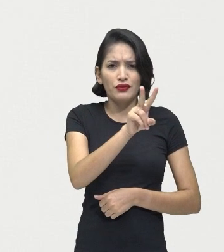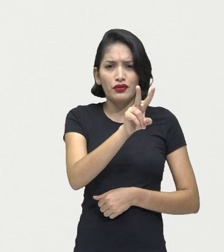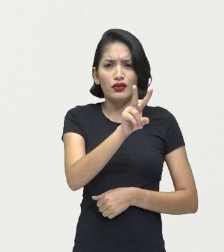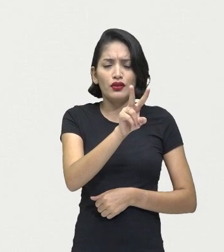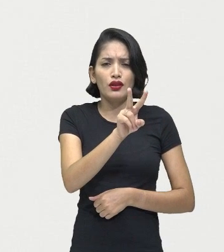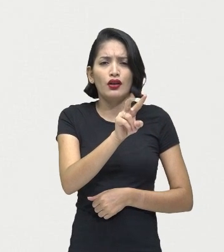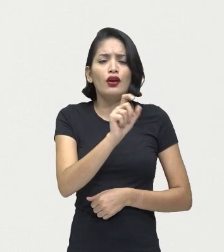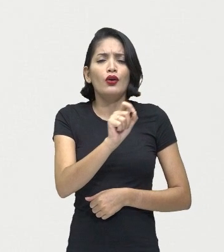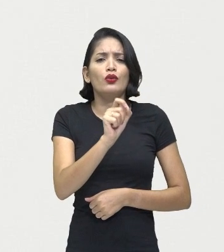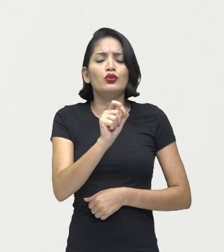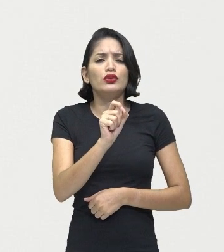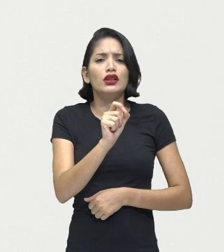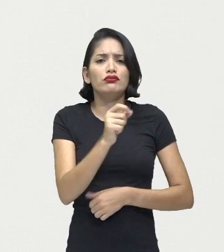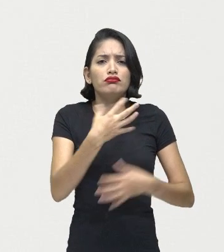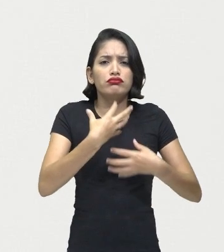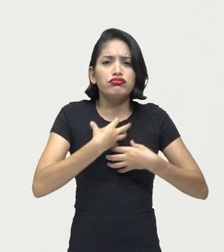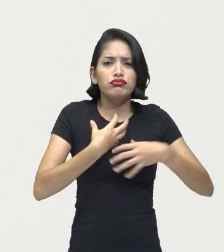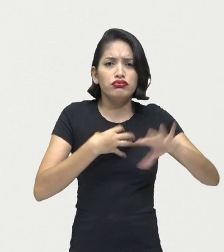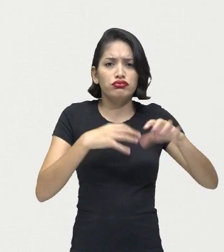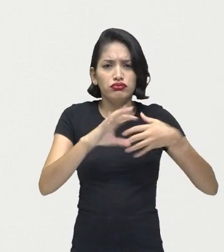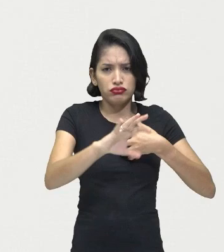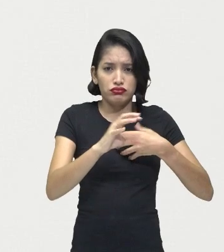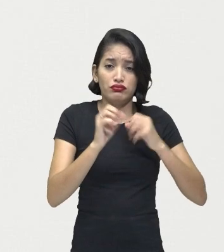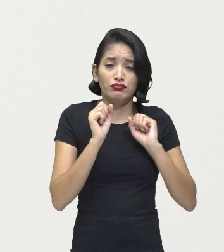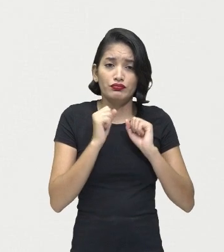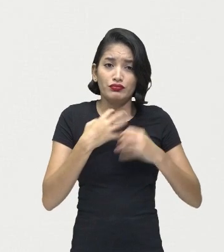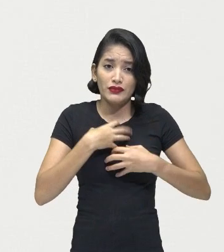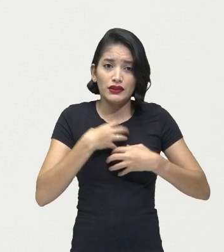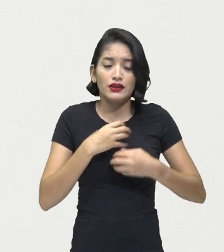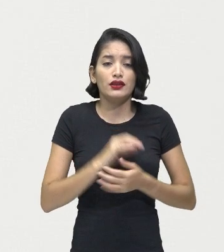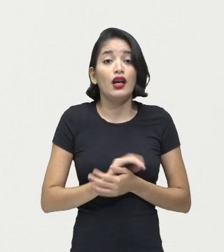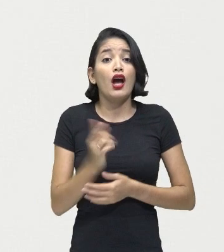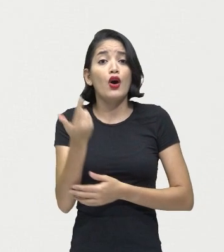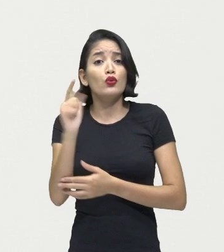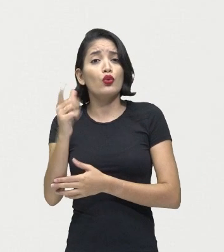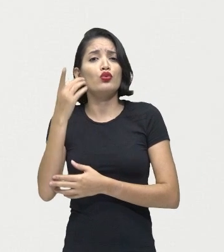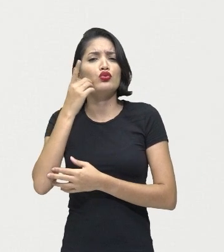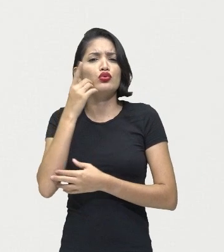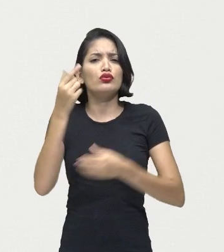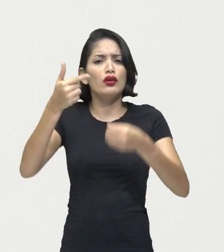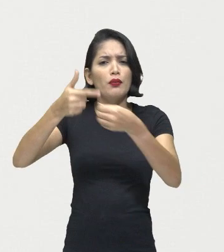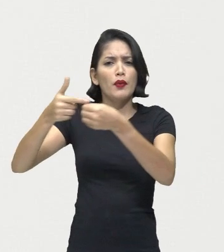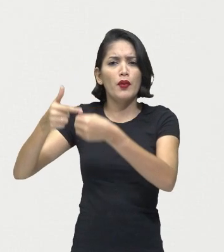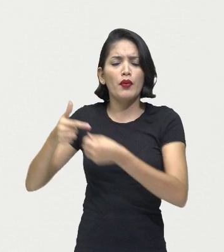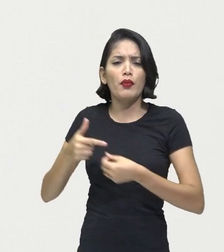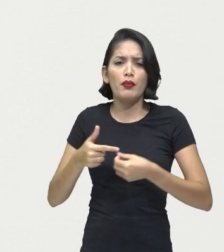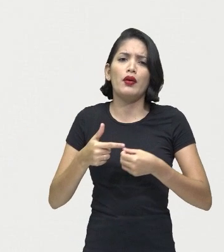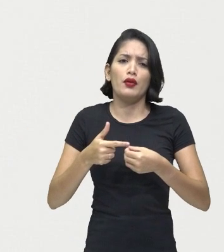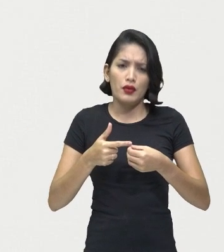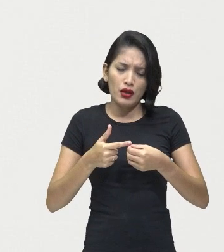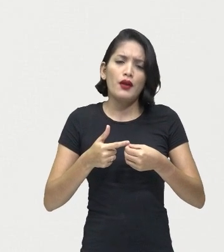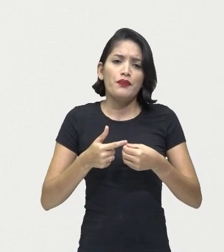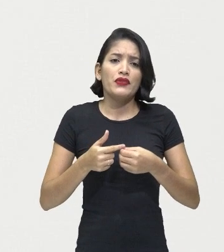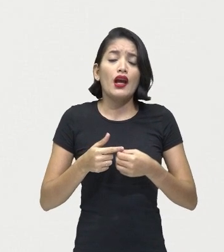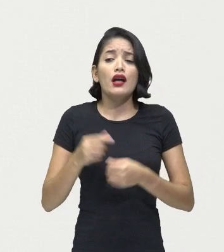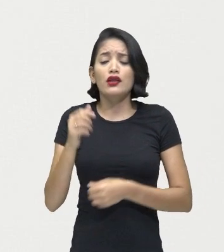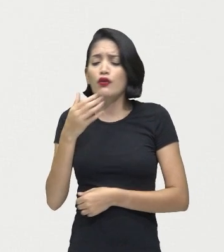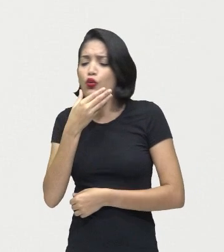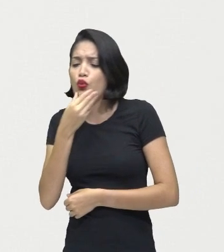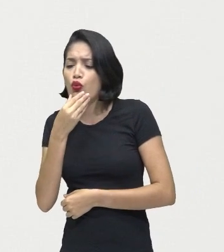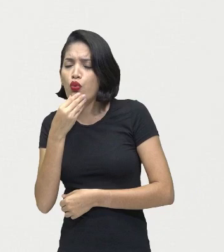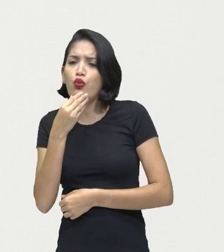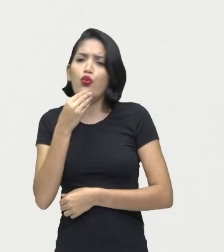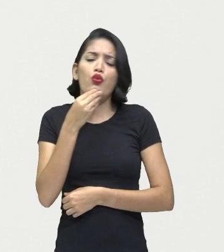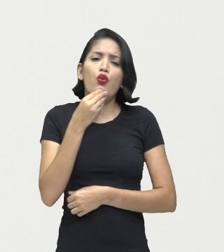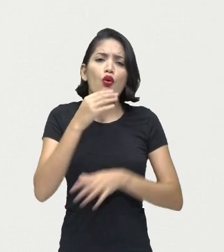foi recíproco. Outro dia aparecia no posto para abastecer o carro e um senhor idoso me ofereceu umas flanelas, dessas de